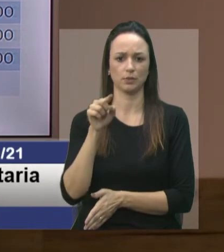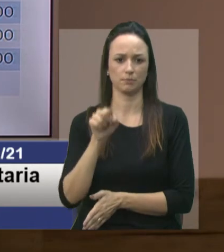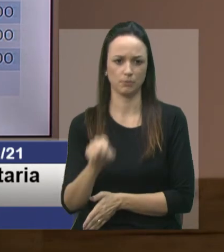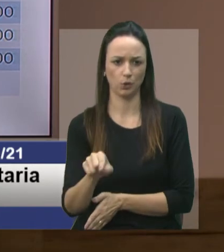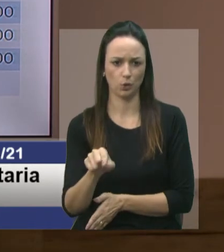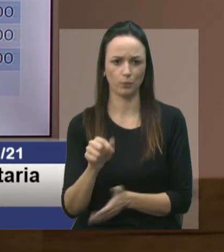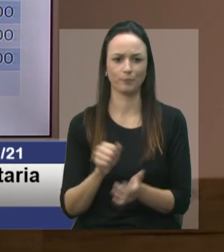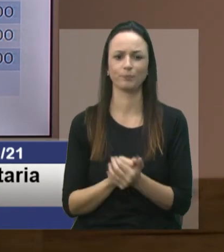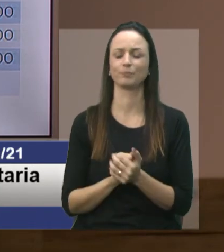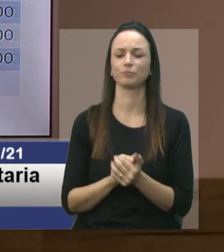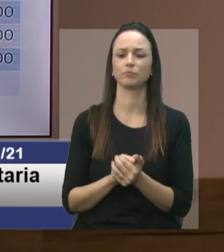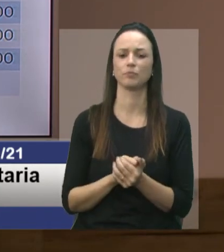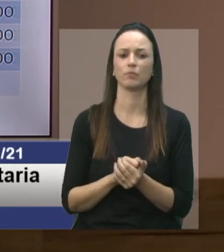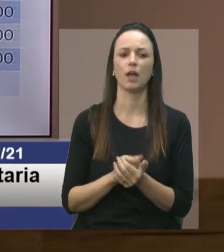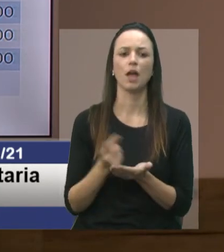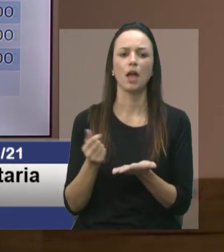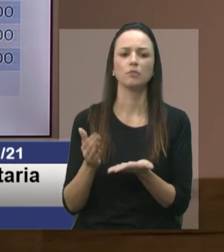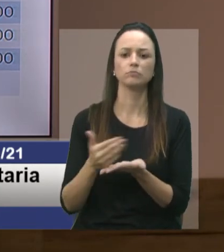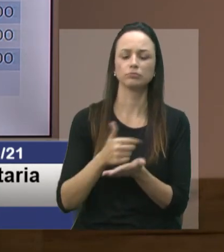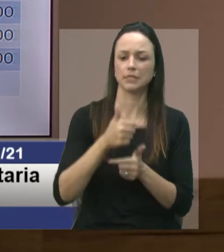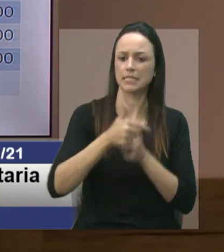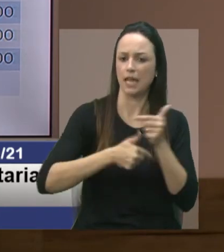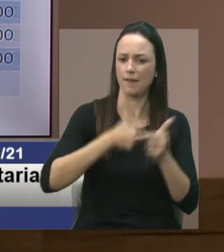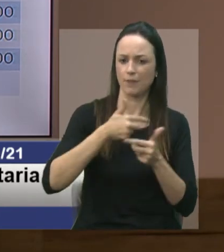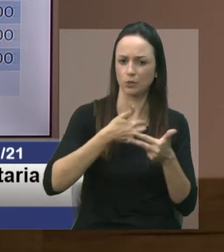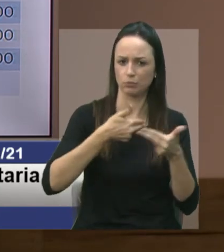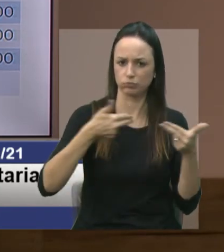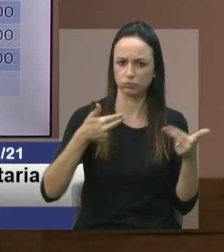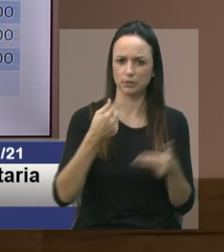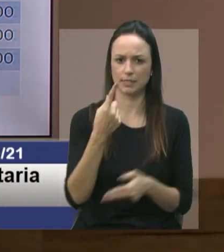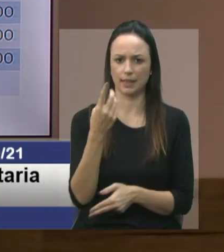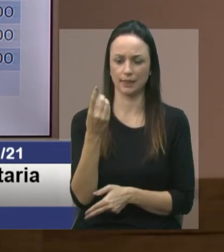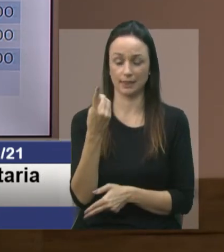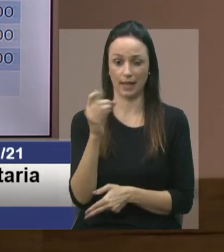R$ 742.000. Receitas de serviço, R$ 110.000.